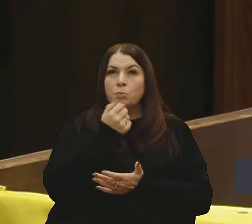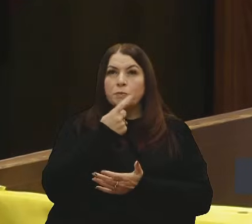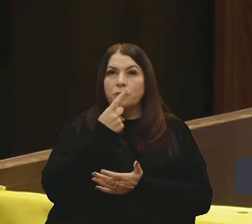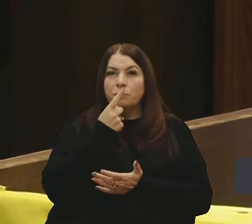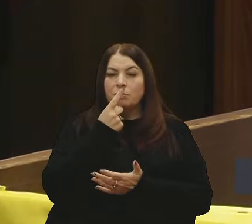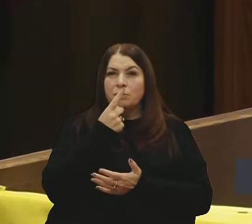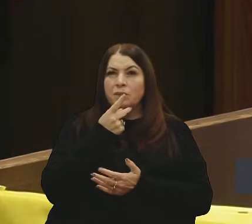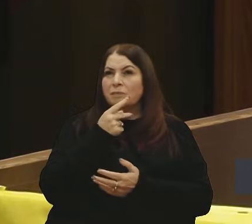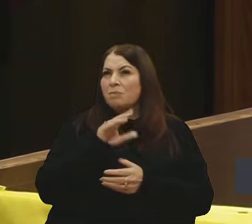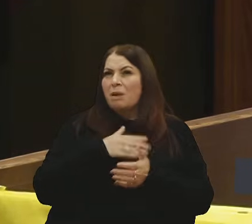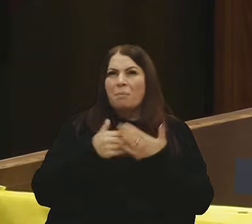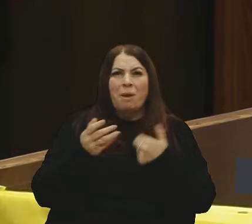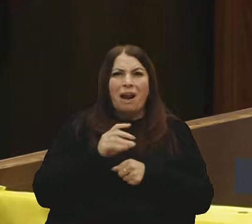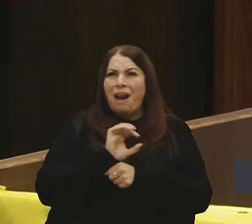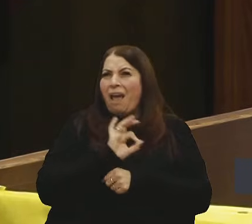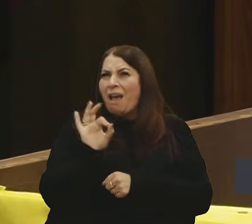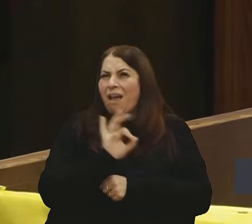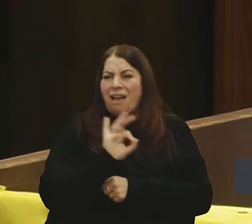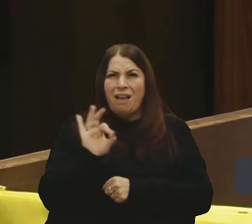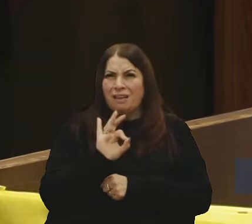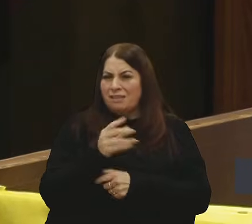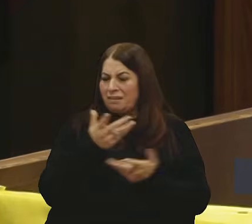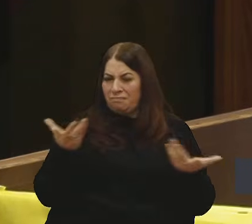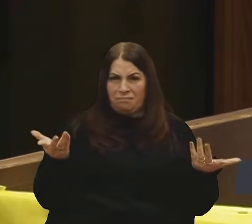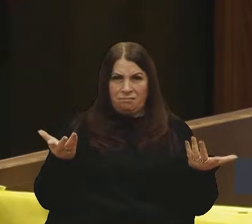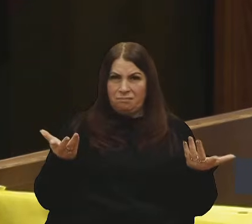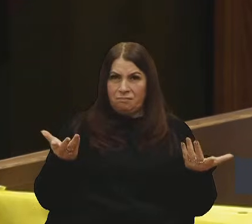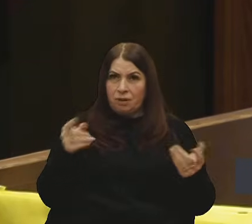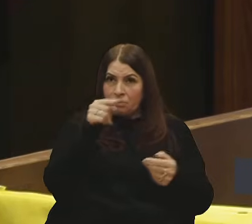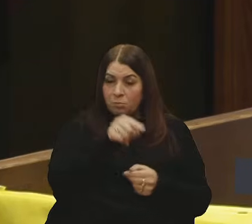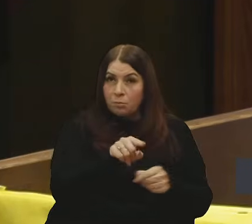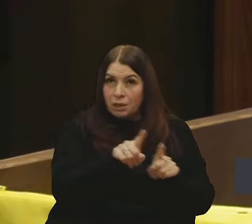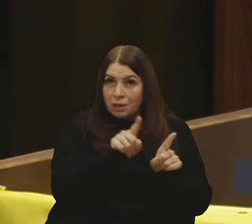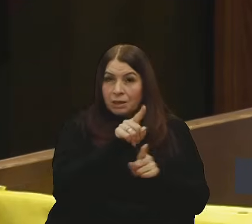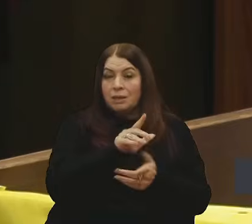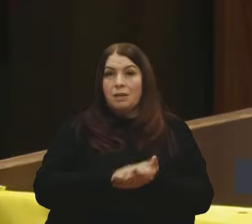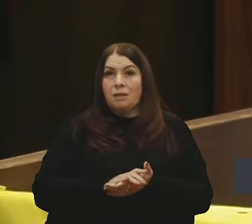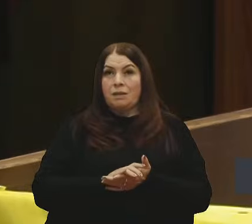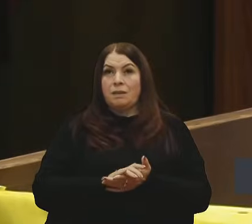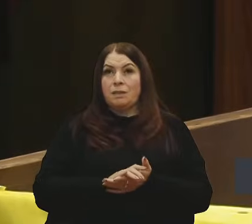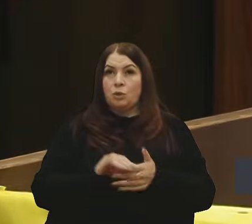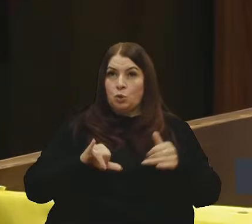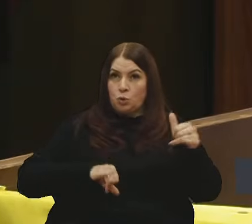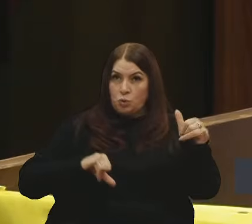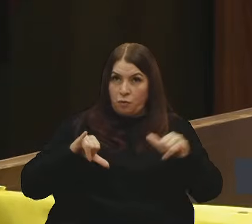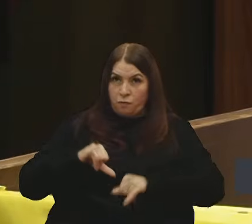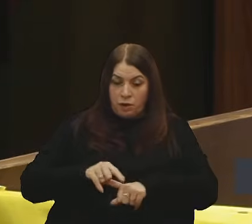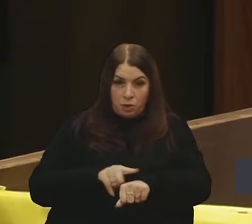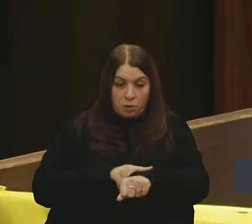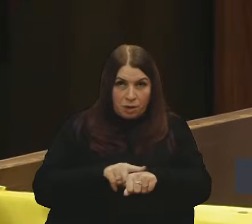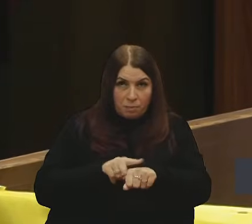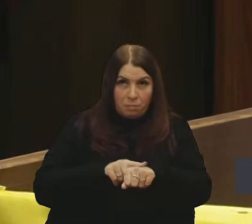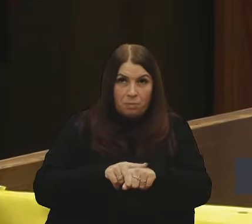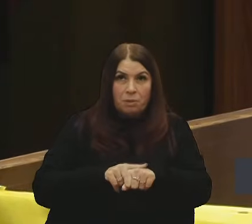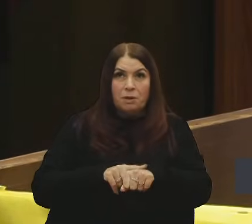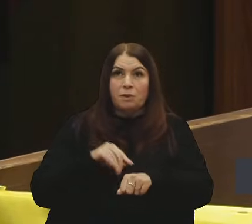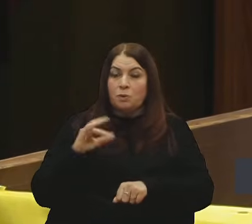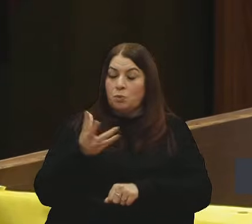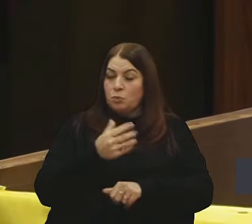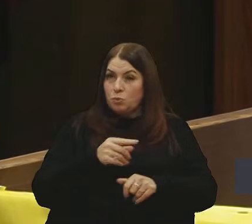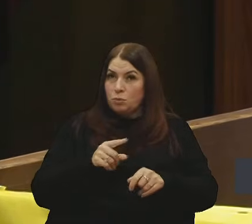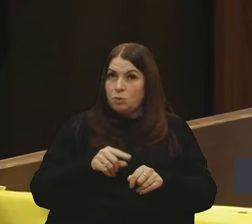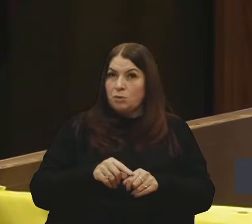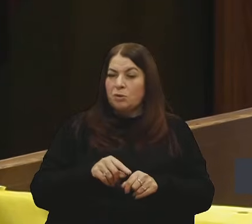porra nenhuma. Não vai arrecadar gente. A gente está literalmente sofrendo na pele tudo que a gente sofre por causa